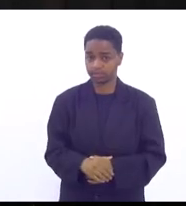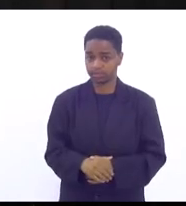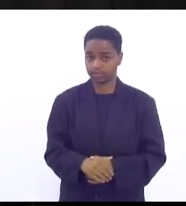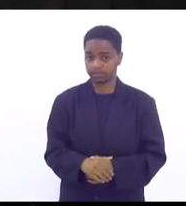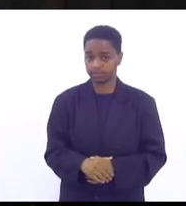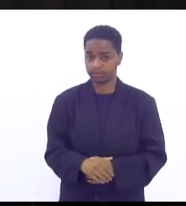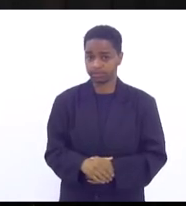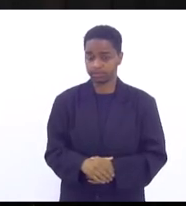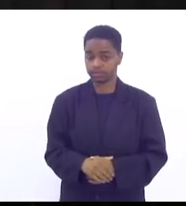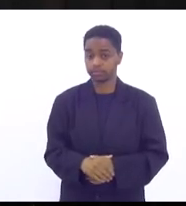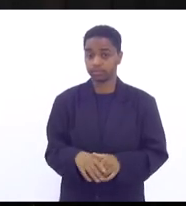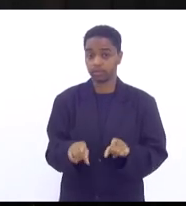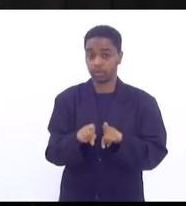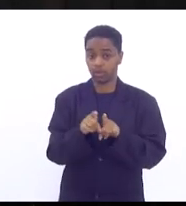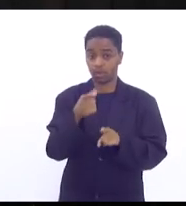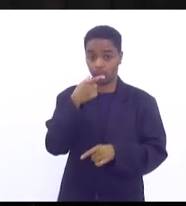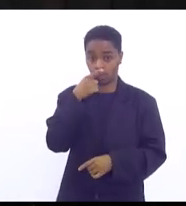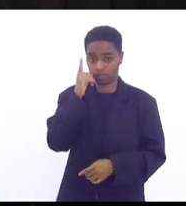Pegaram